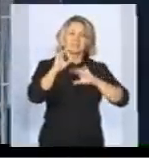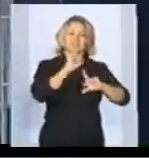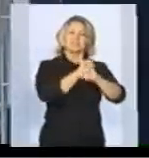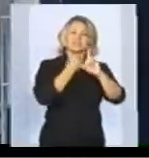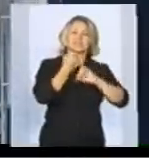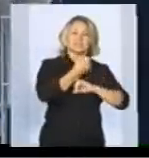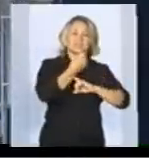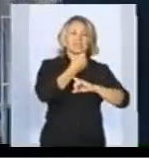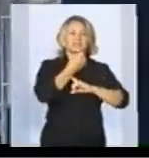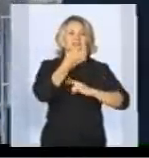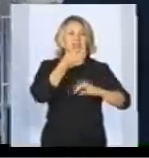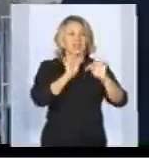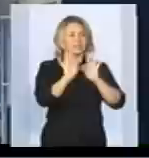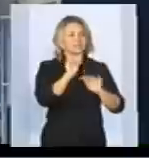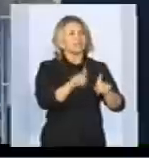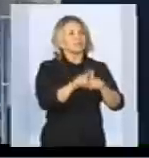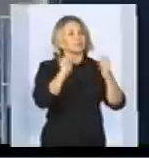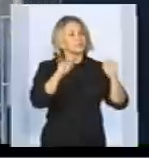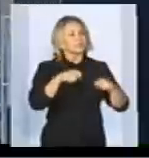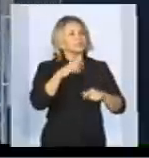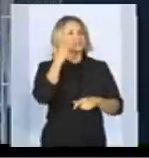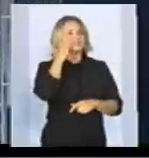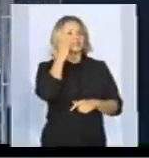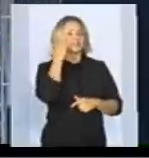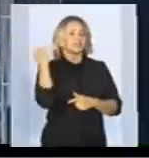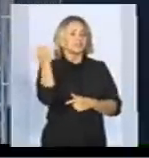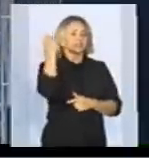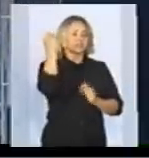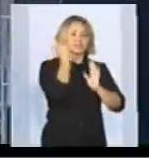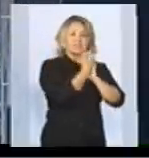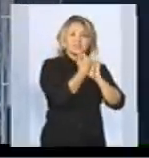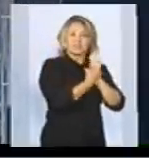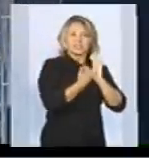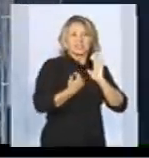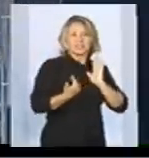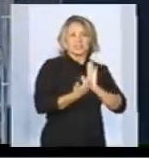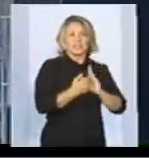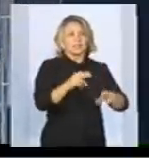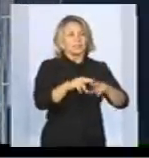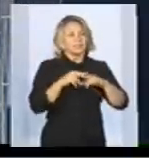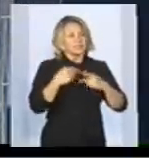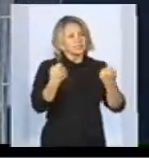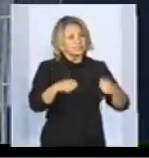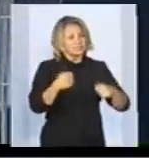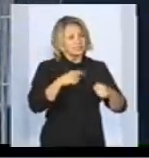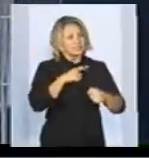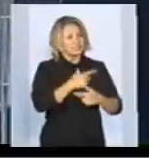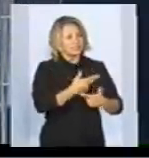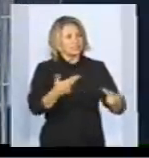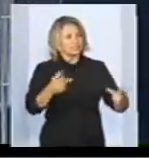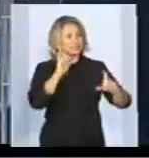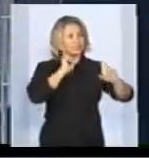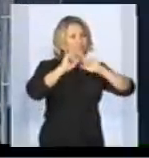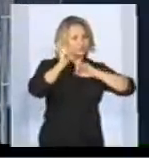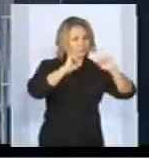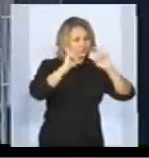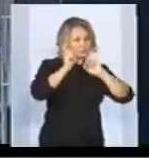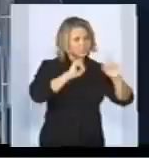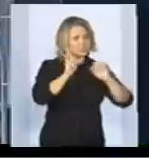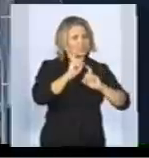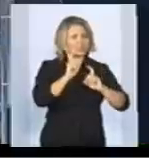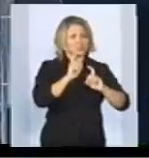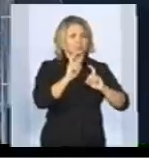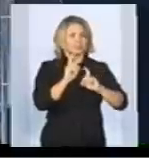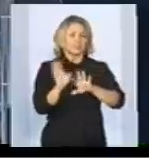atividade econômica que precisa observar regras do domínio econômico daí a necessidade de haver mecanismos administrativos nada